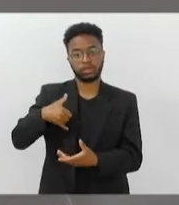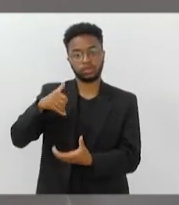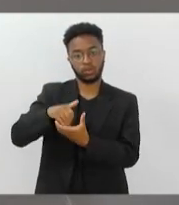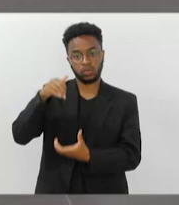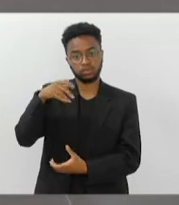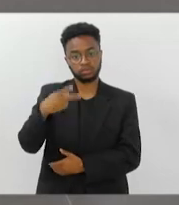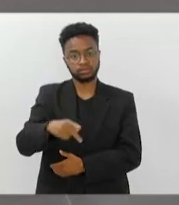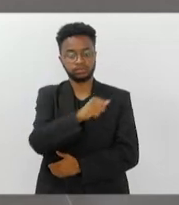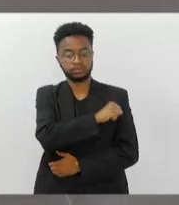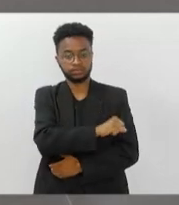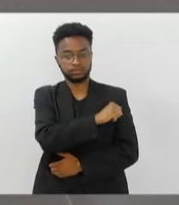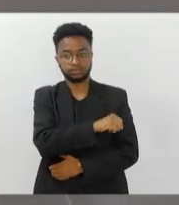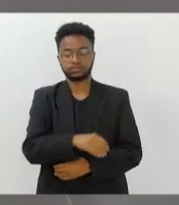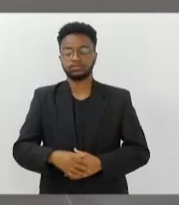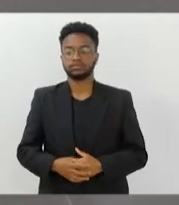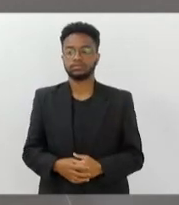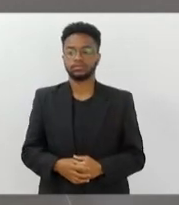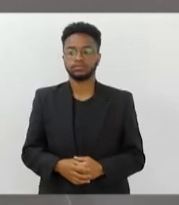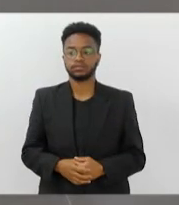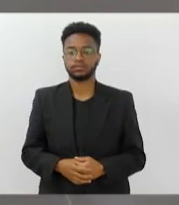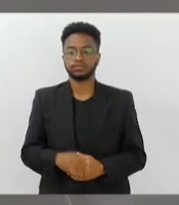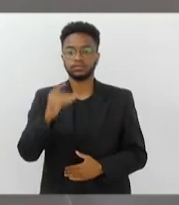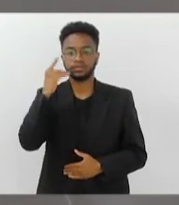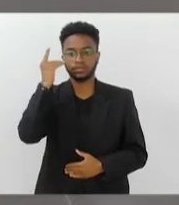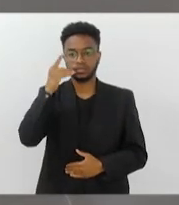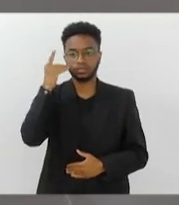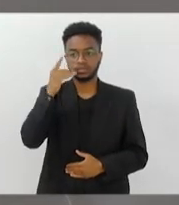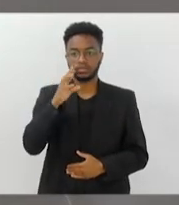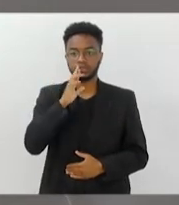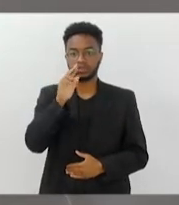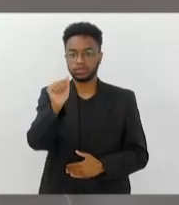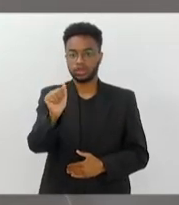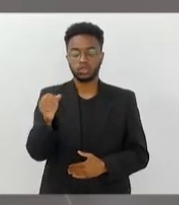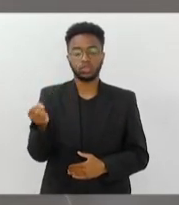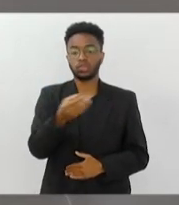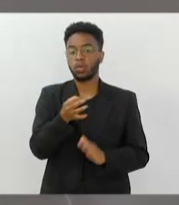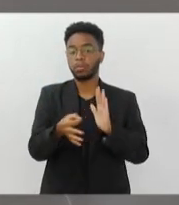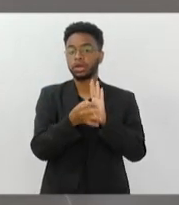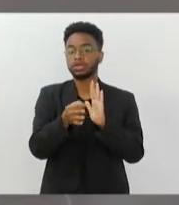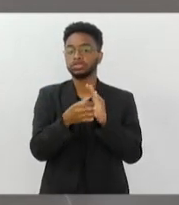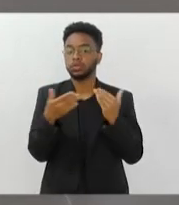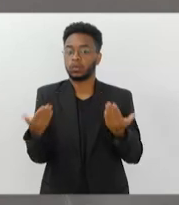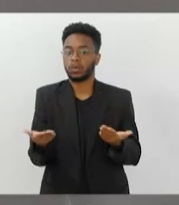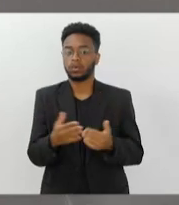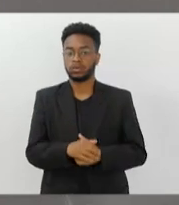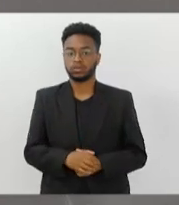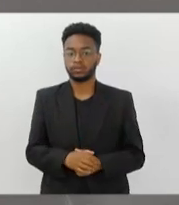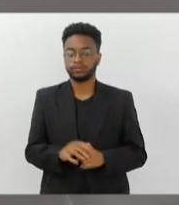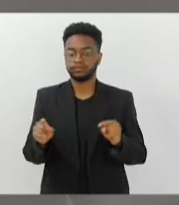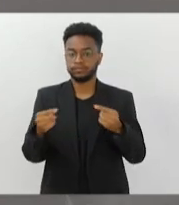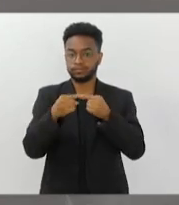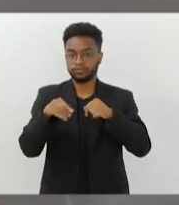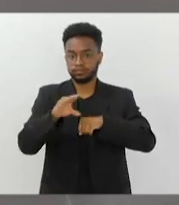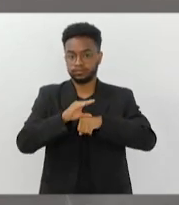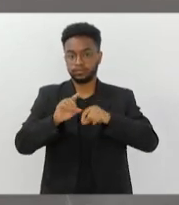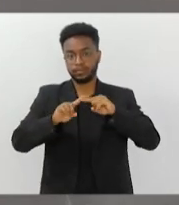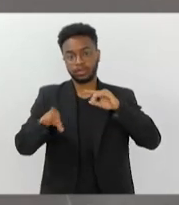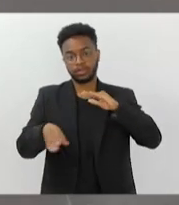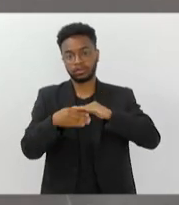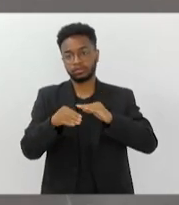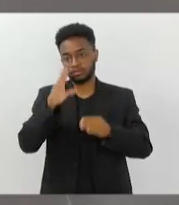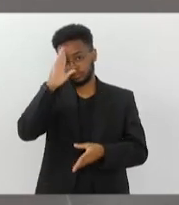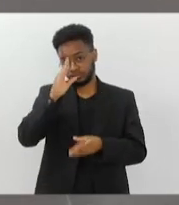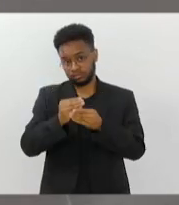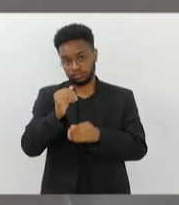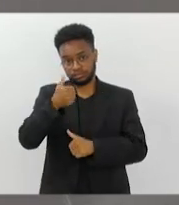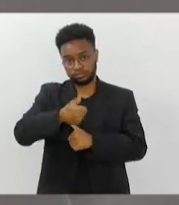Estado do Rio de Janeiro. Deputado Amorim, seu novo parecer. Pela constitucionalidade com emendas, concluindo por